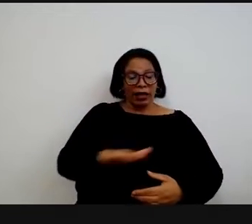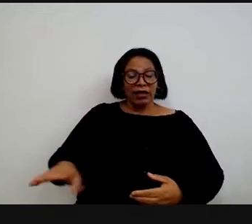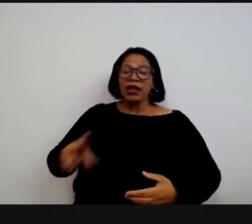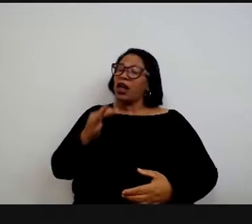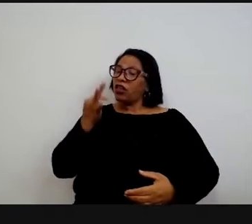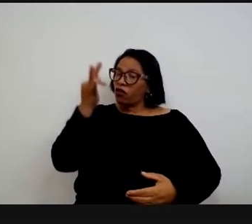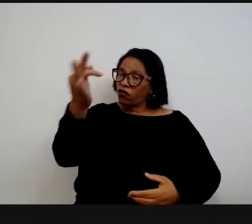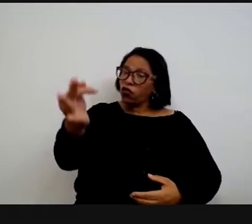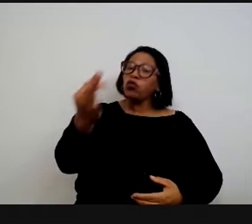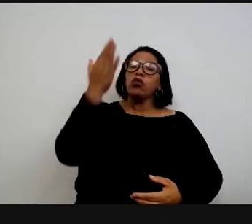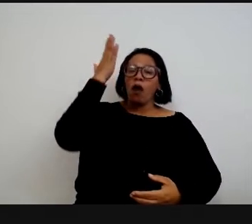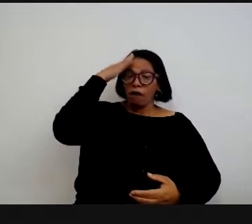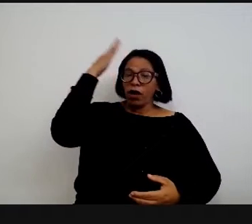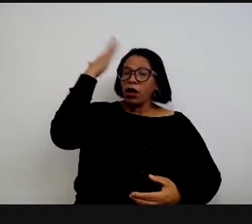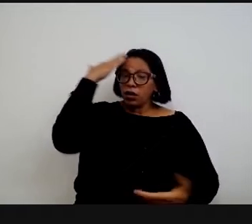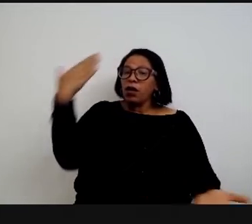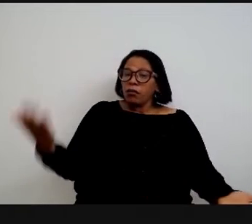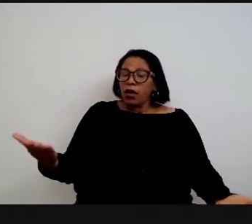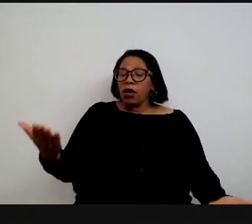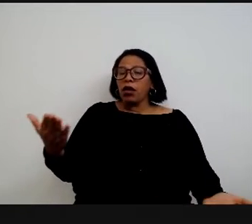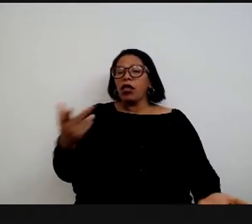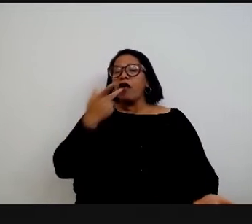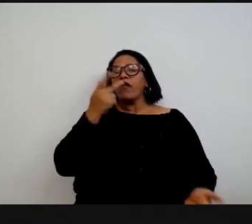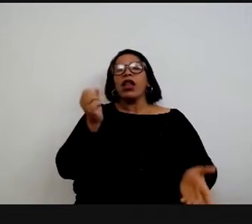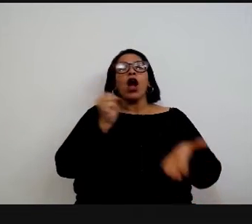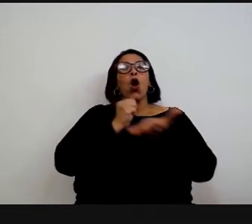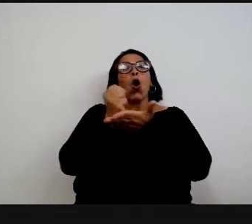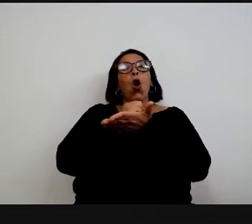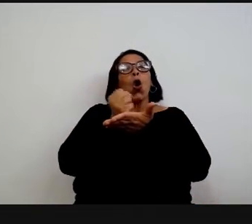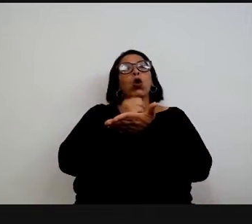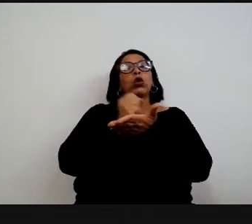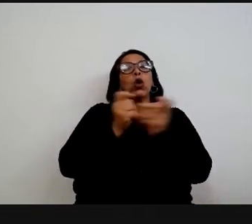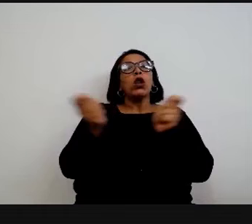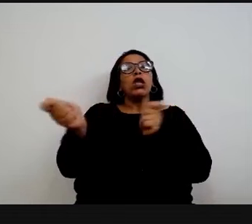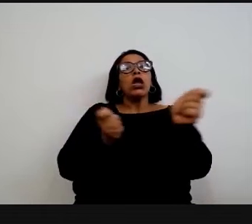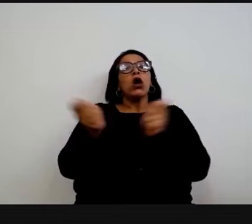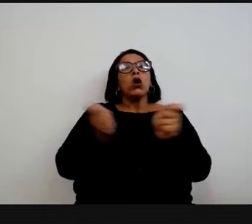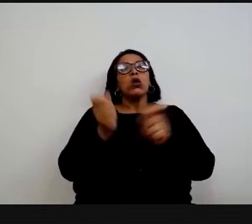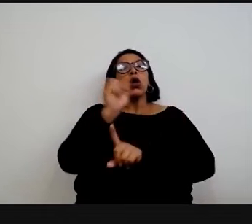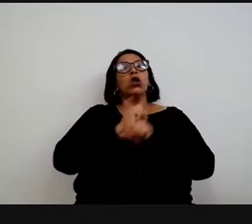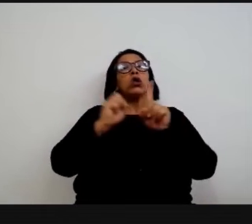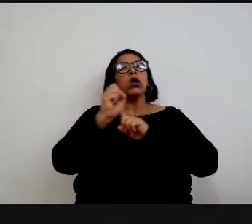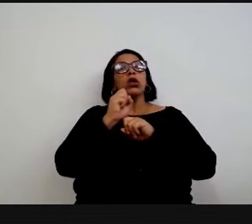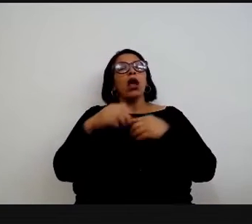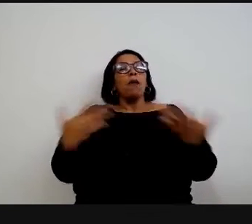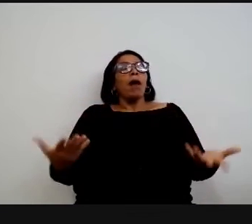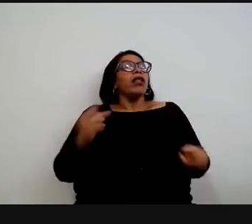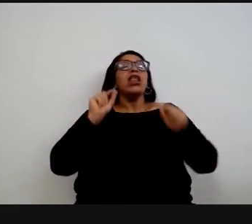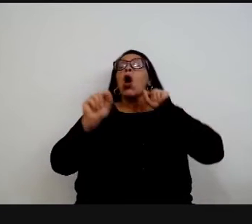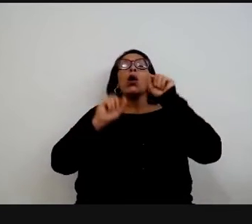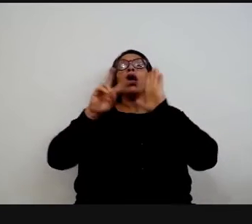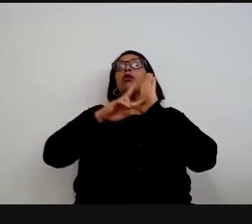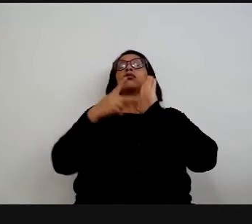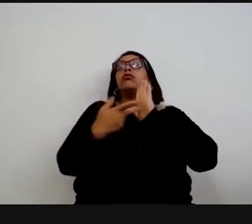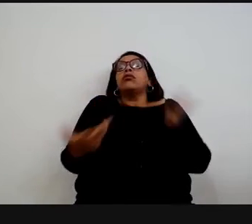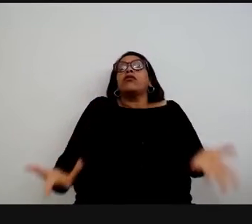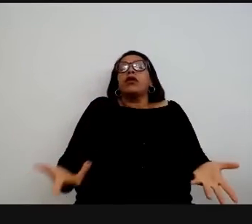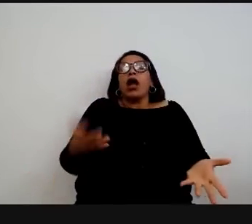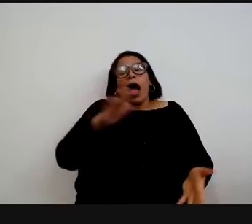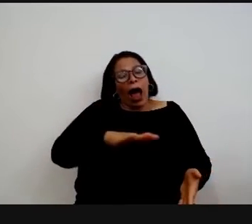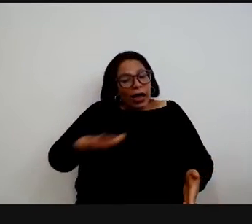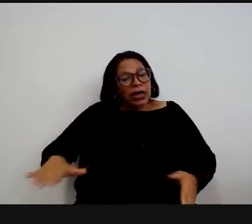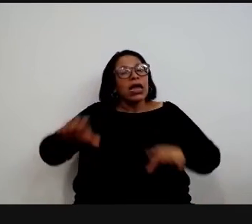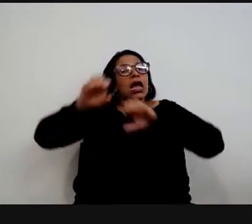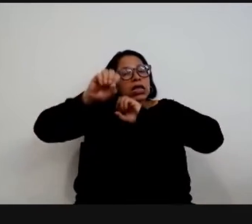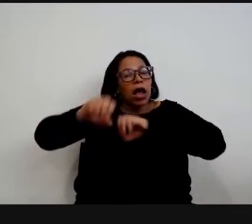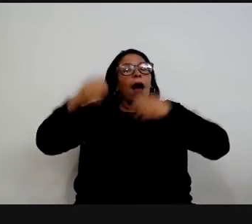cidadãos, né, porque afinal de contas a gente fala tanto em controle social, né, e a gente precisa, né, mostrar como